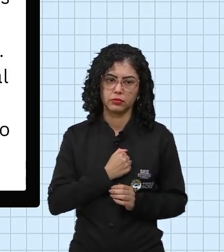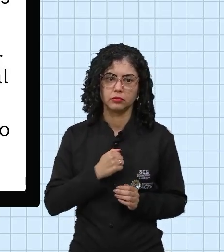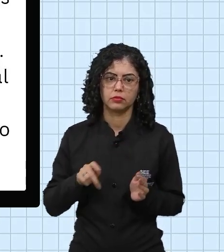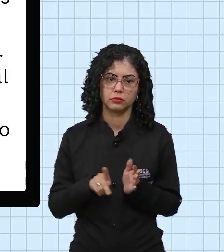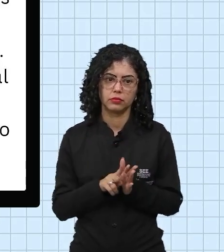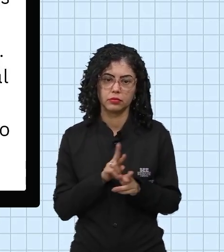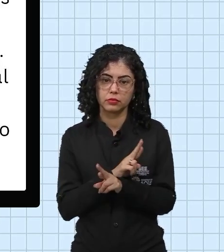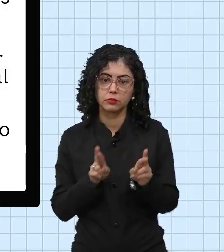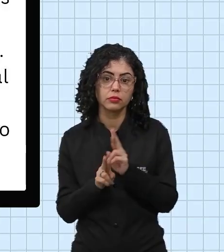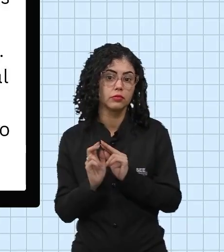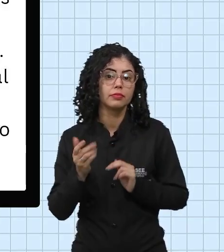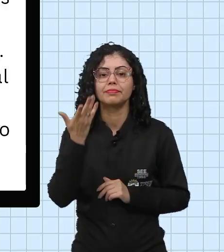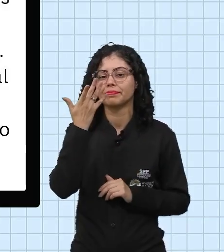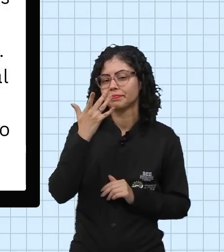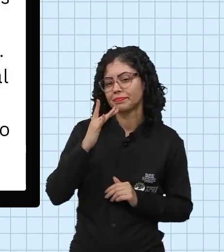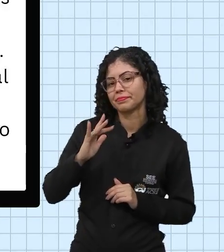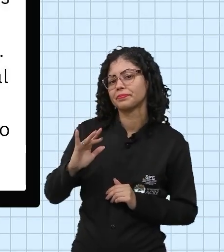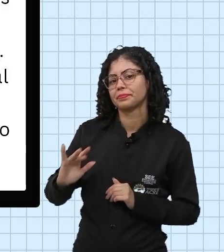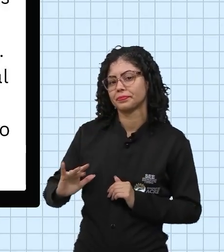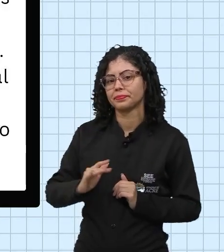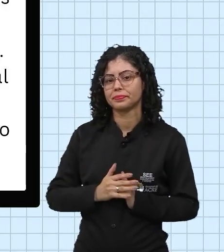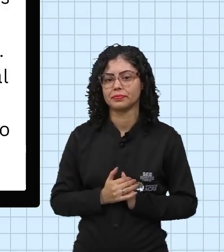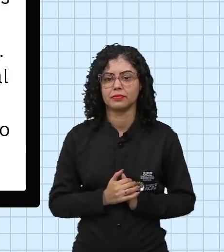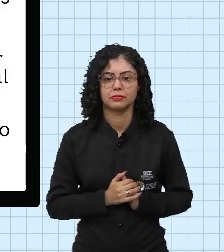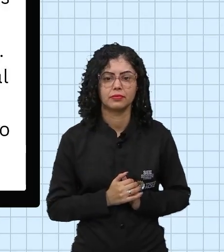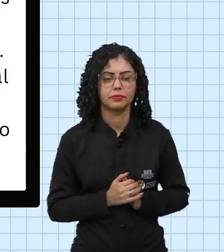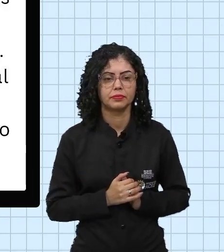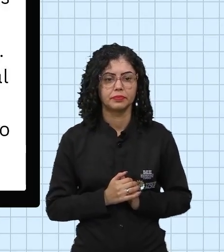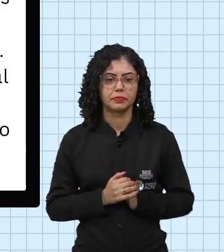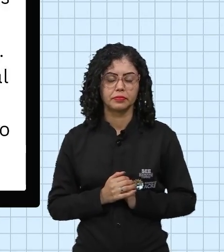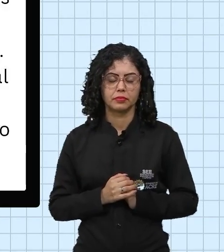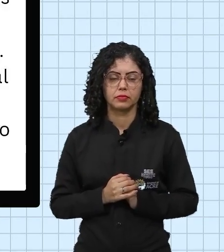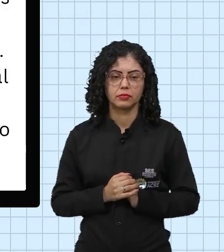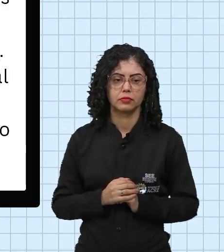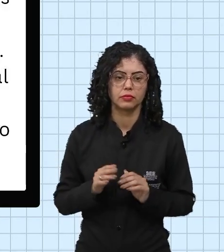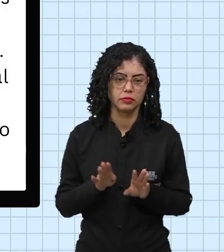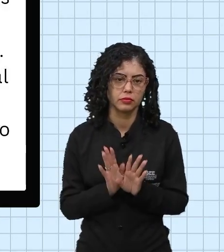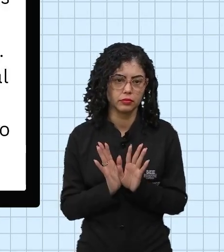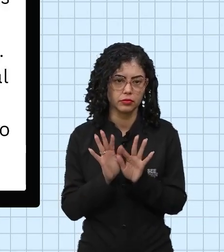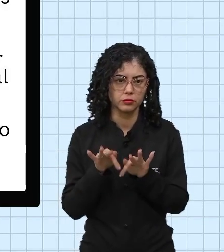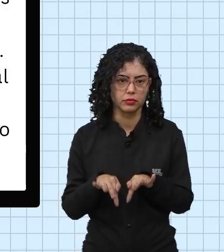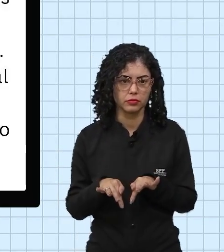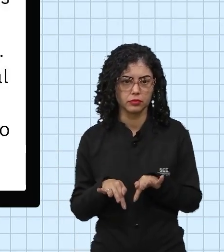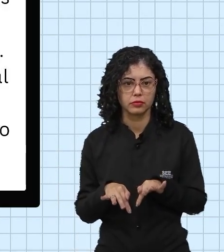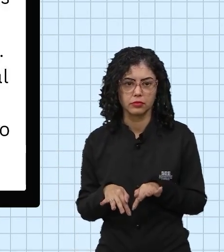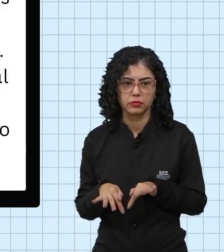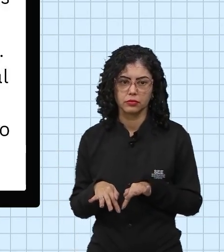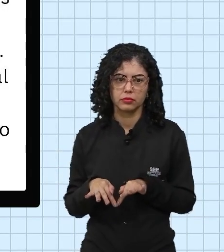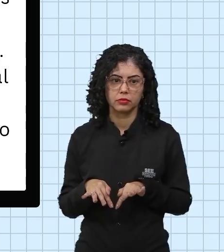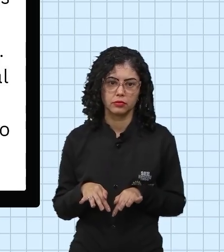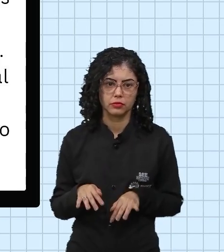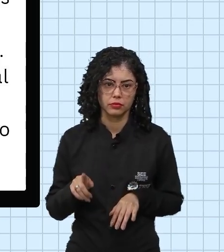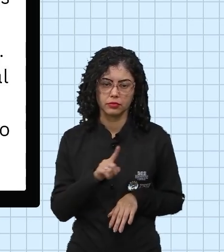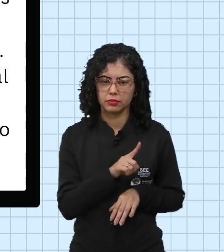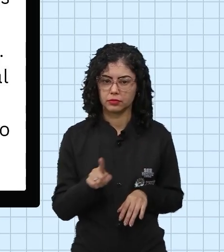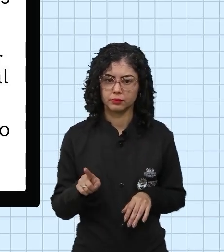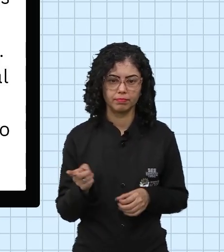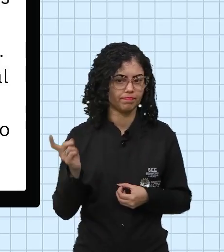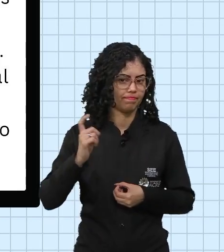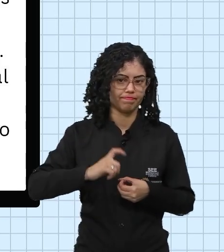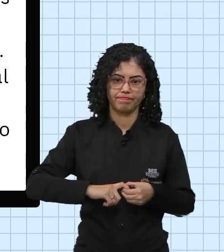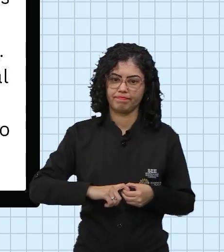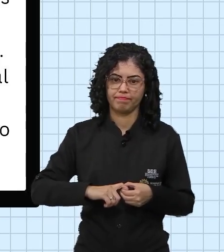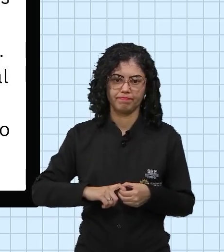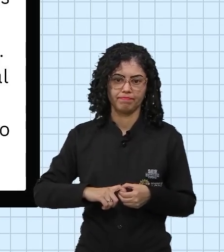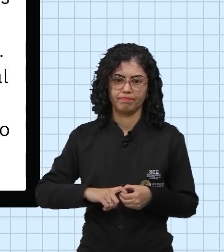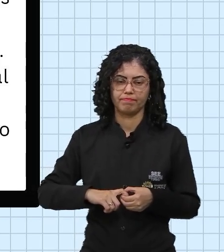relação ao quê? Da infância. E ele também lá no finalzinho fala que isso não volta mais, ou